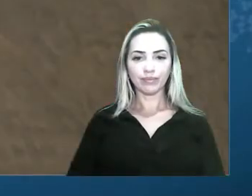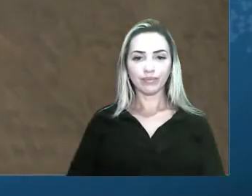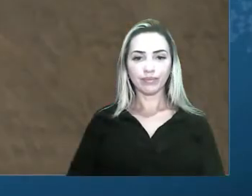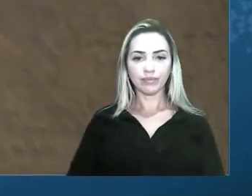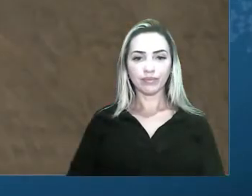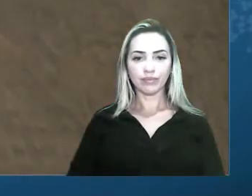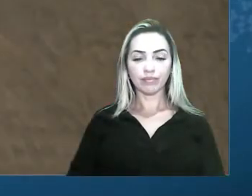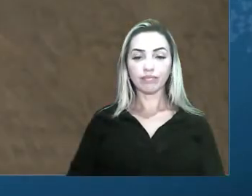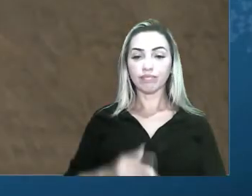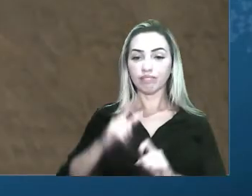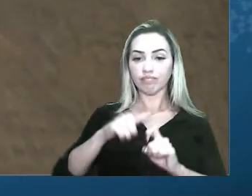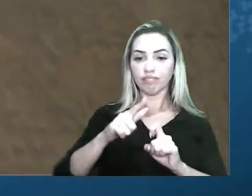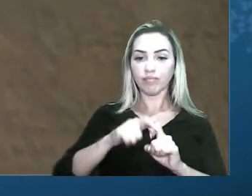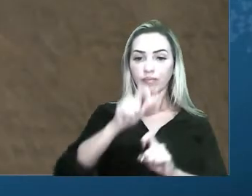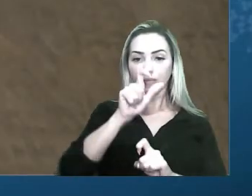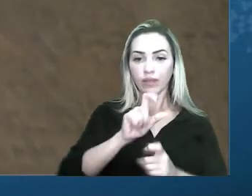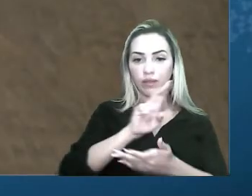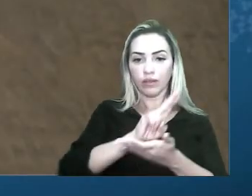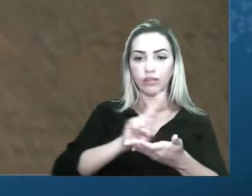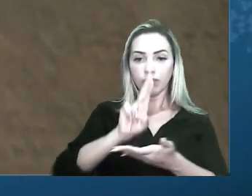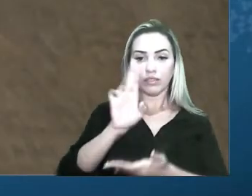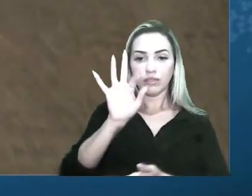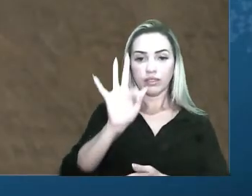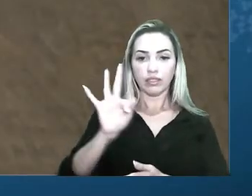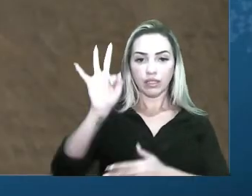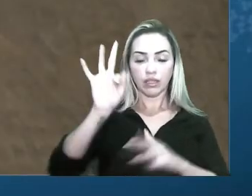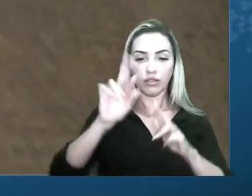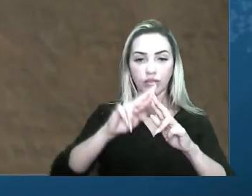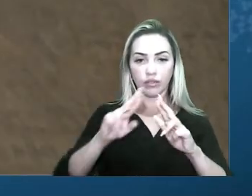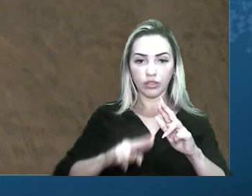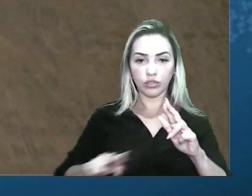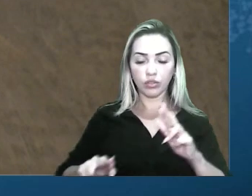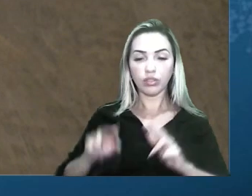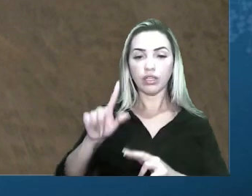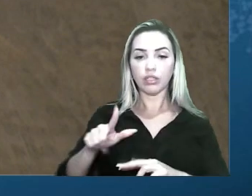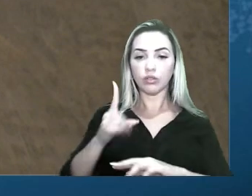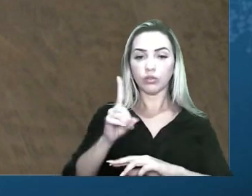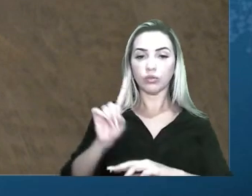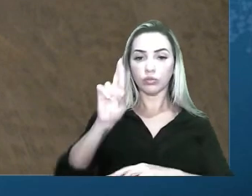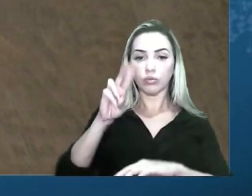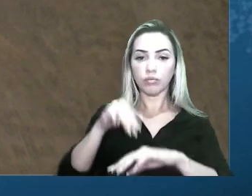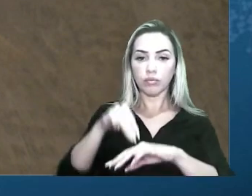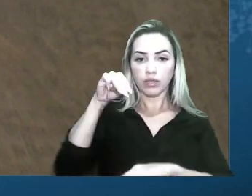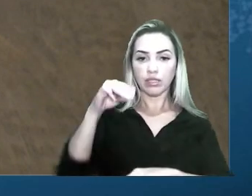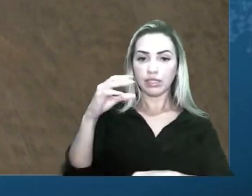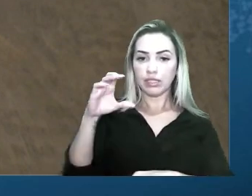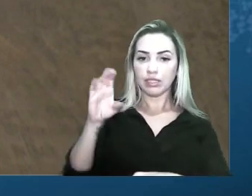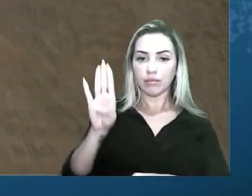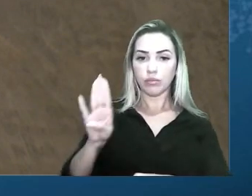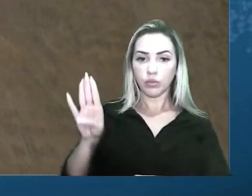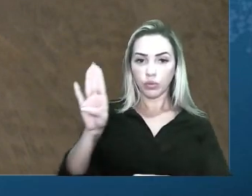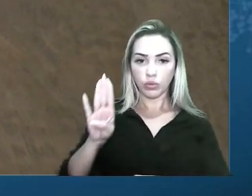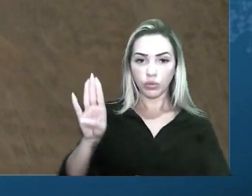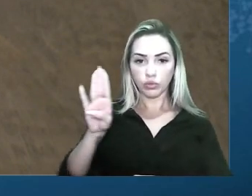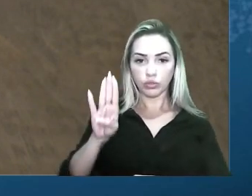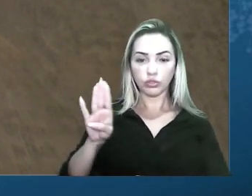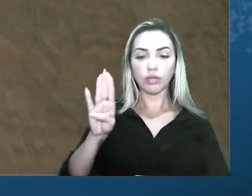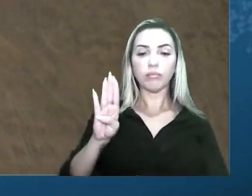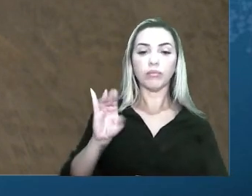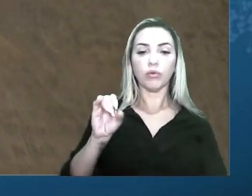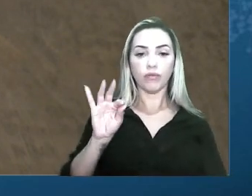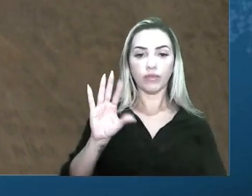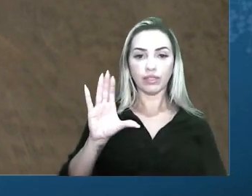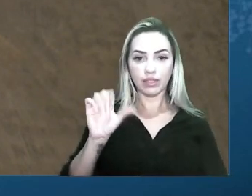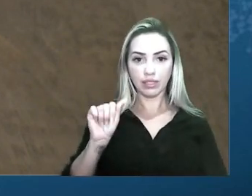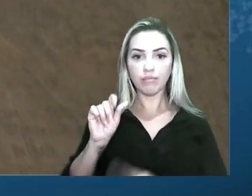Médico pela Universidade Federal do Rio de Janeiro, é doutor e mestre em Ciências Biológicas, Biofísica, pela